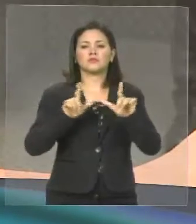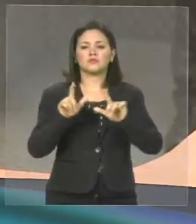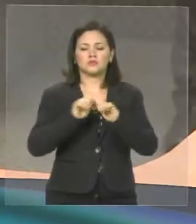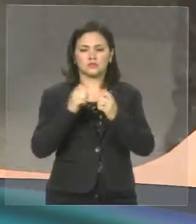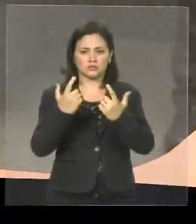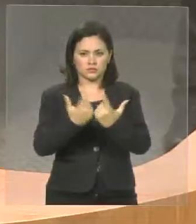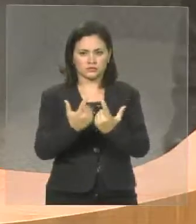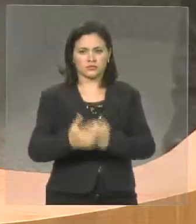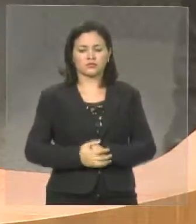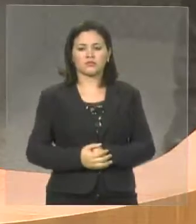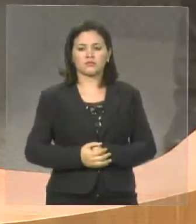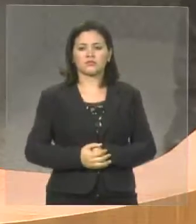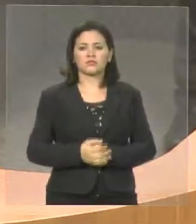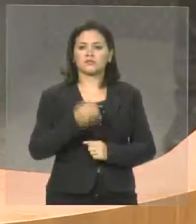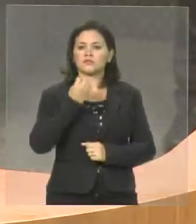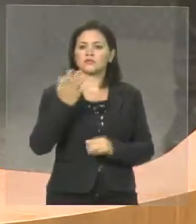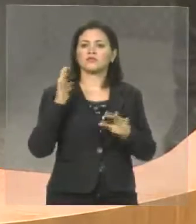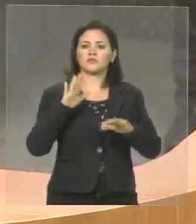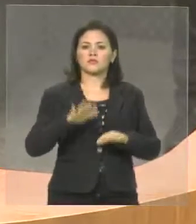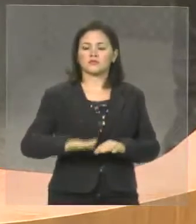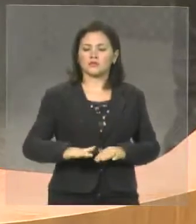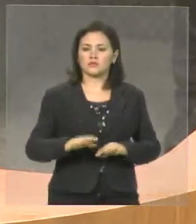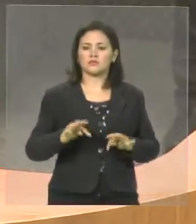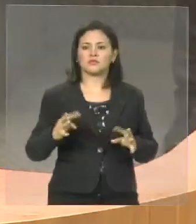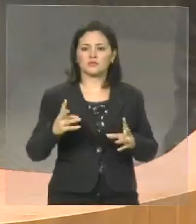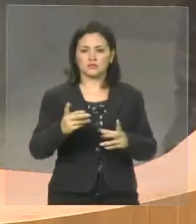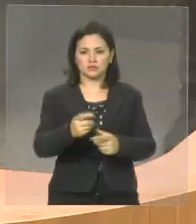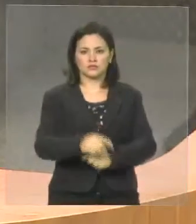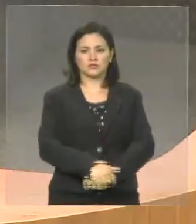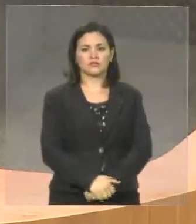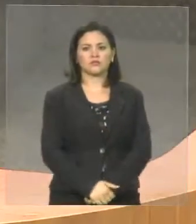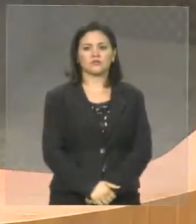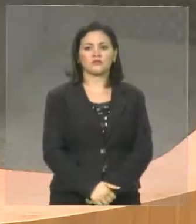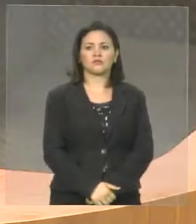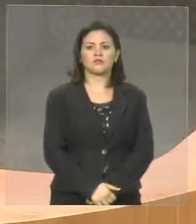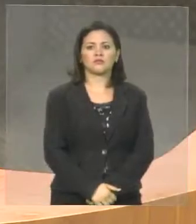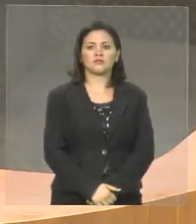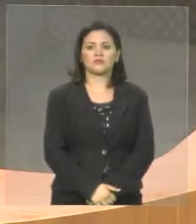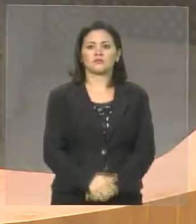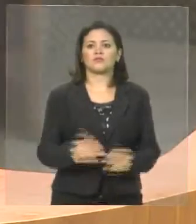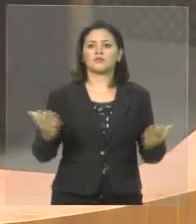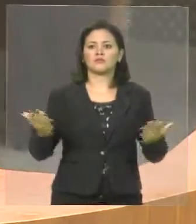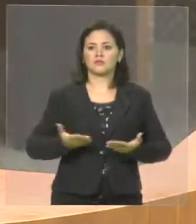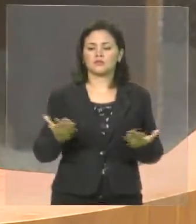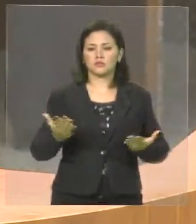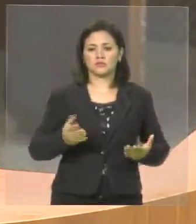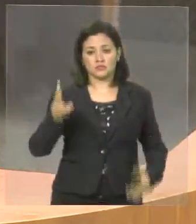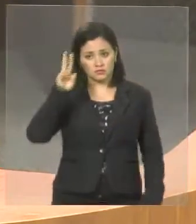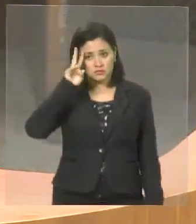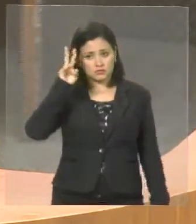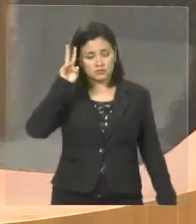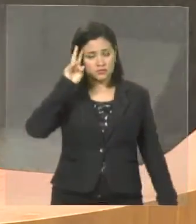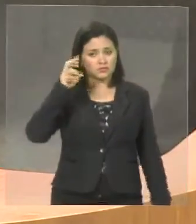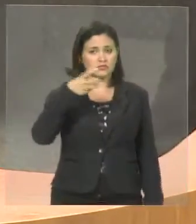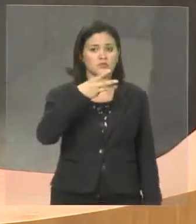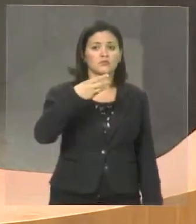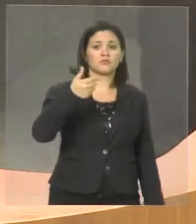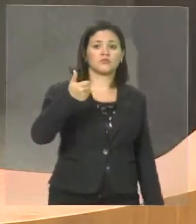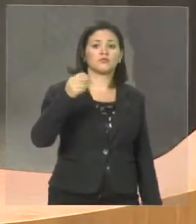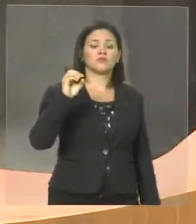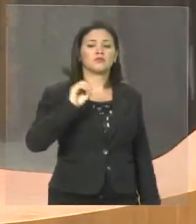Assembleia. Nosso mais cordial boa tarde, nesta segunda-feira, 31 de outubro de